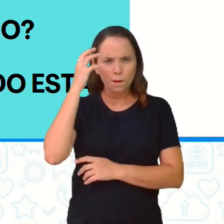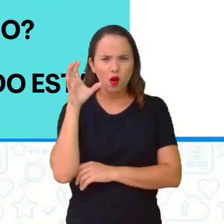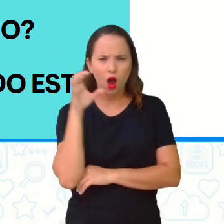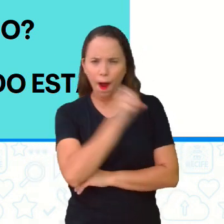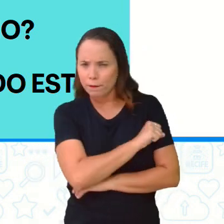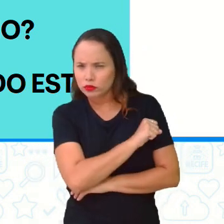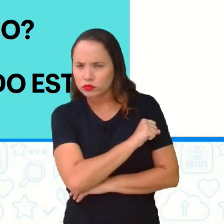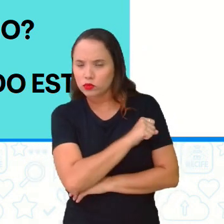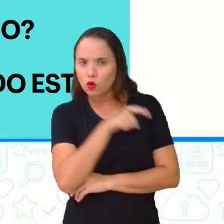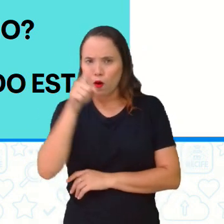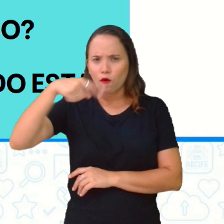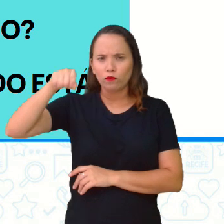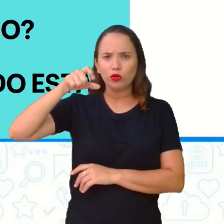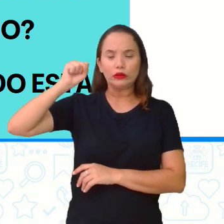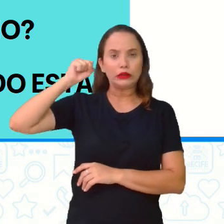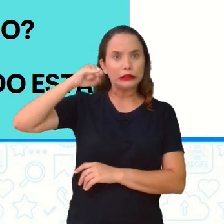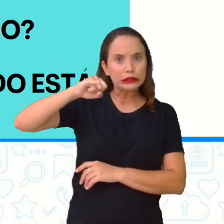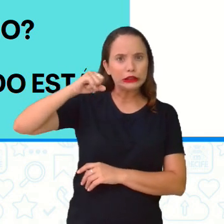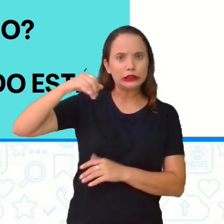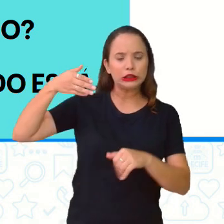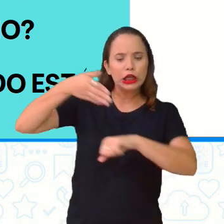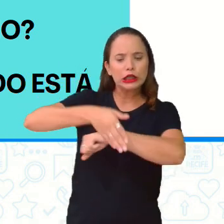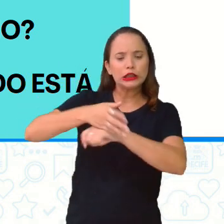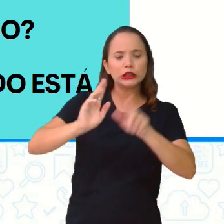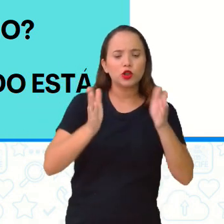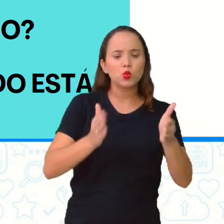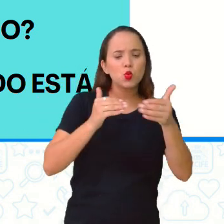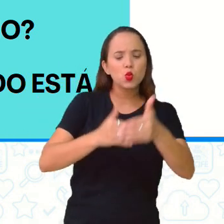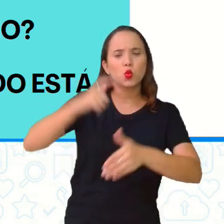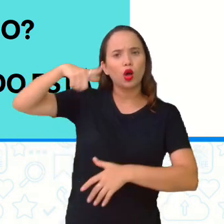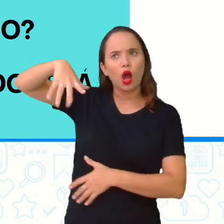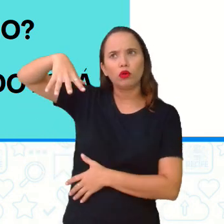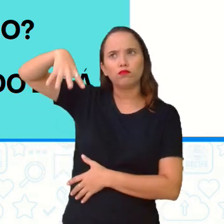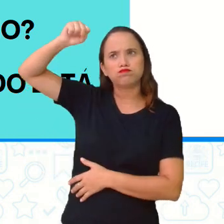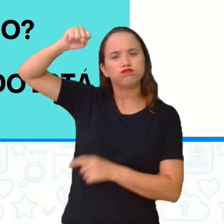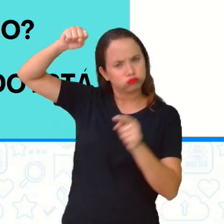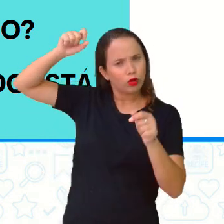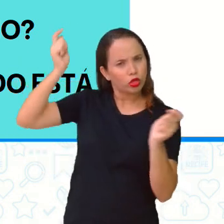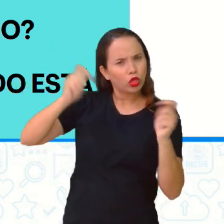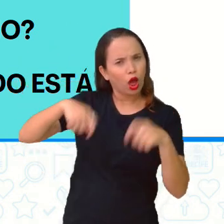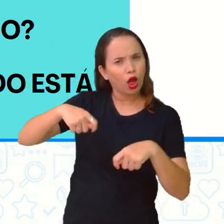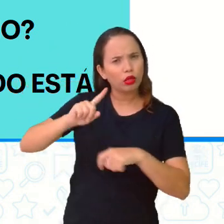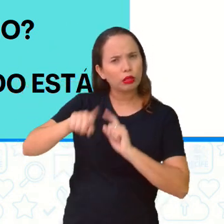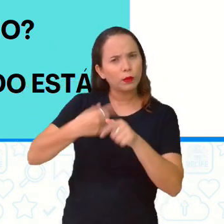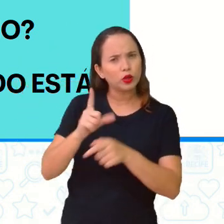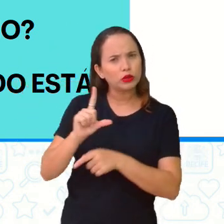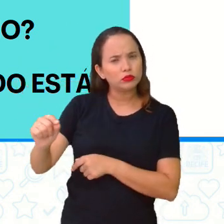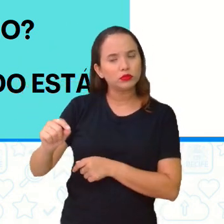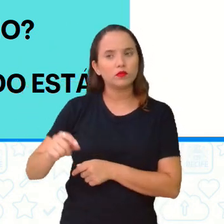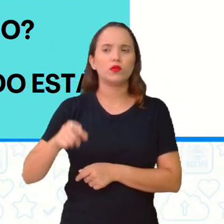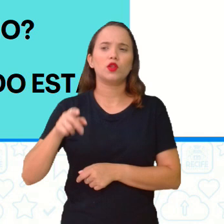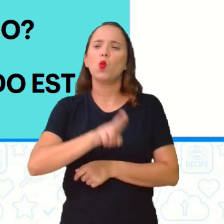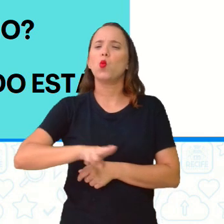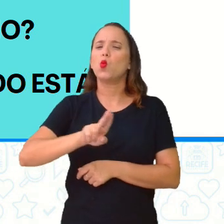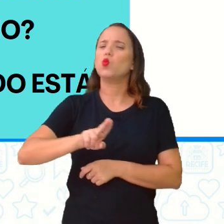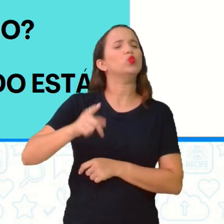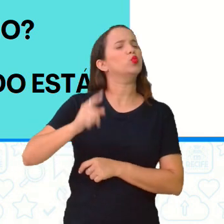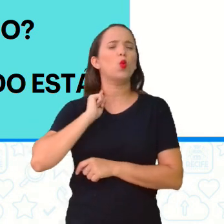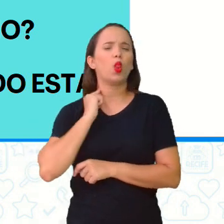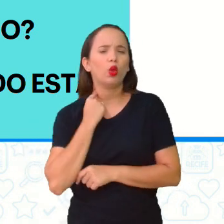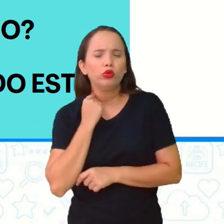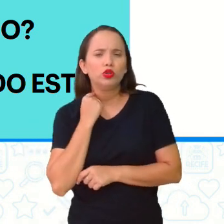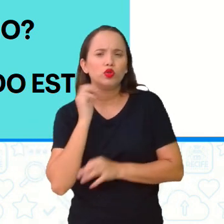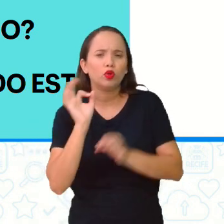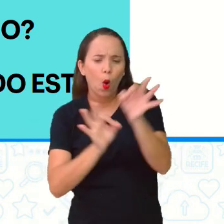Vocês apagam a luz quando não estão usando? Separam o lixo corretamente? Lixo que é reciclável, lixo que é orgânico, que não